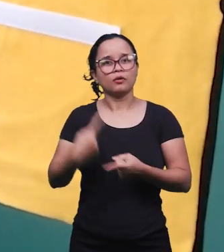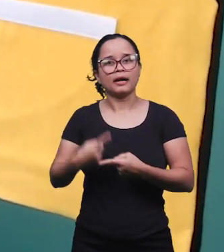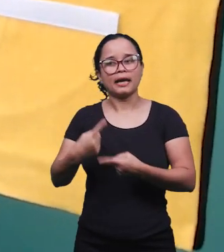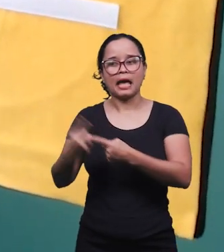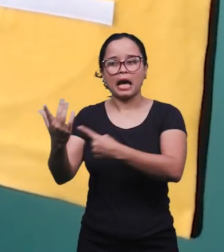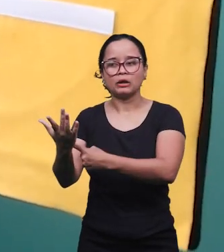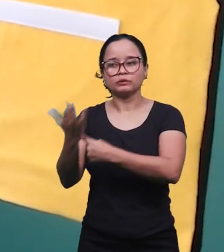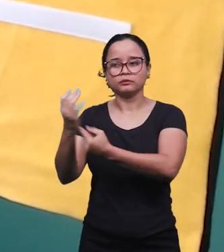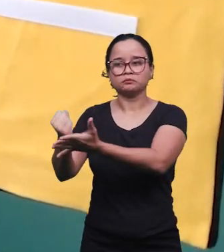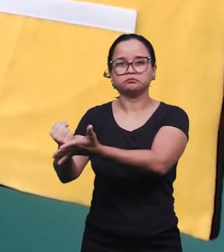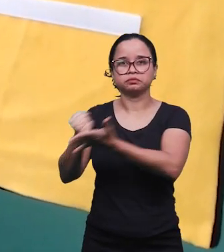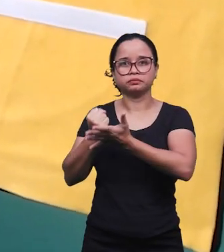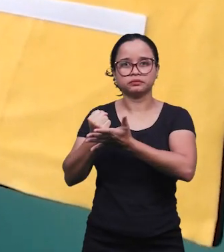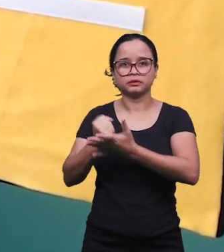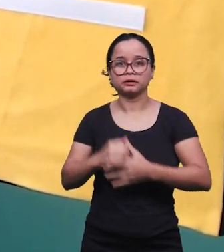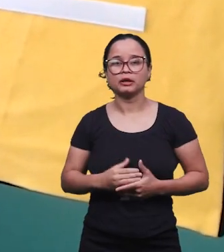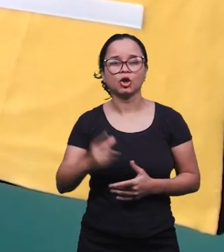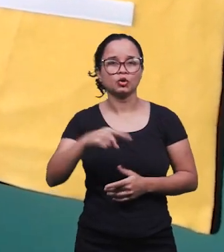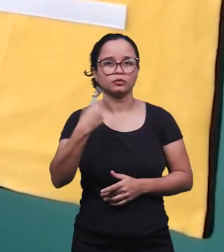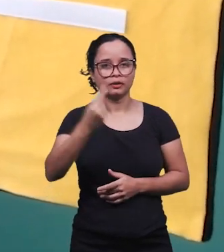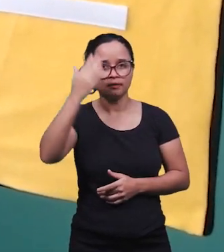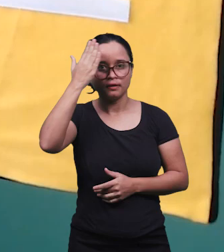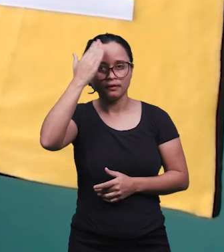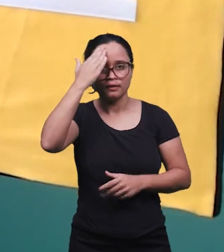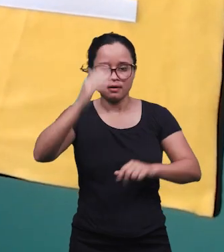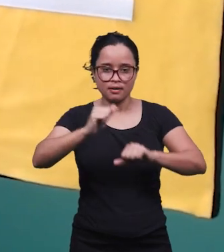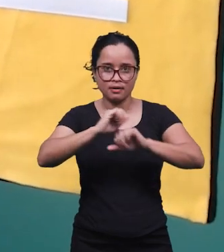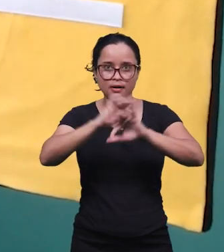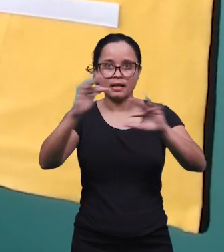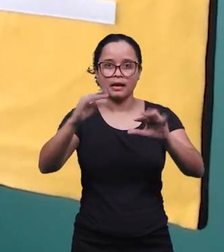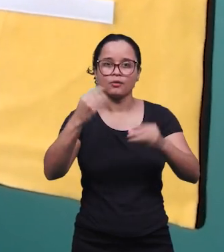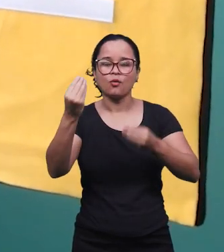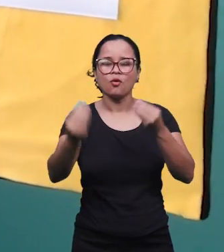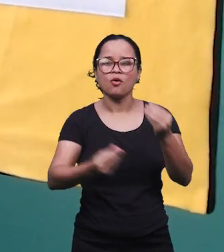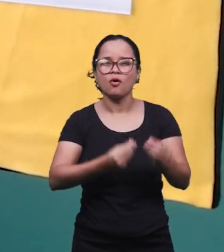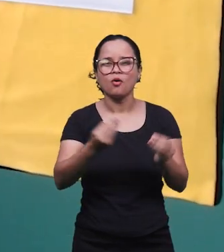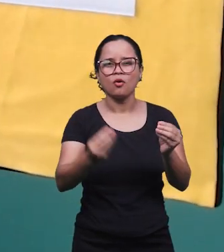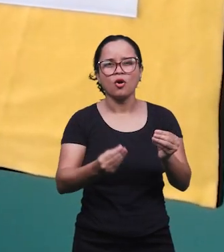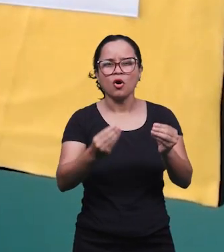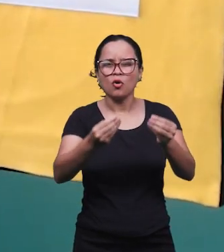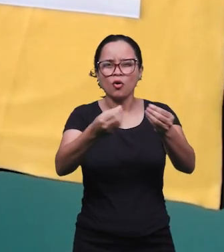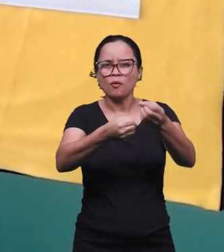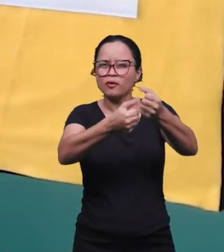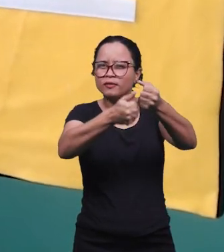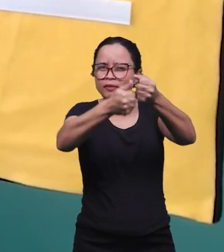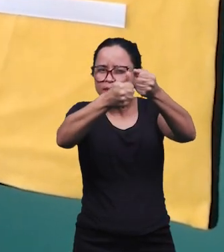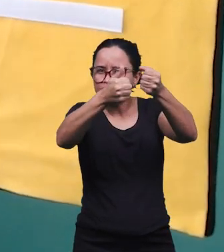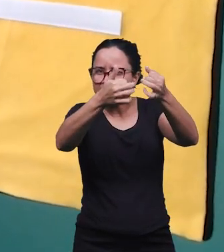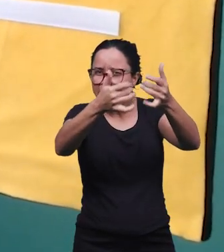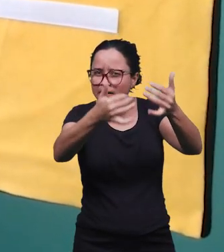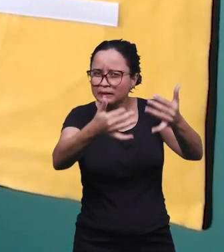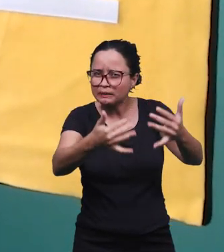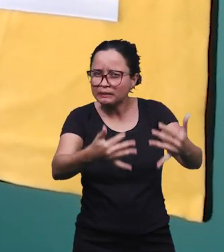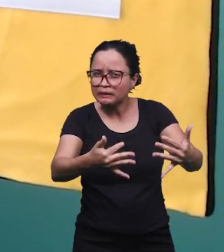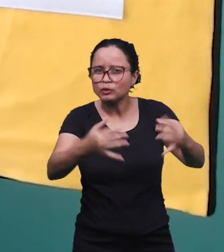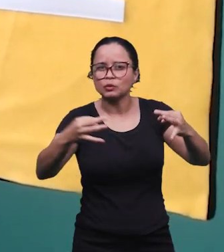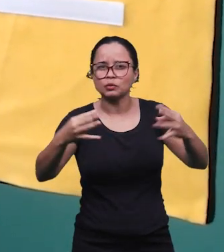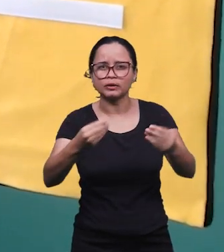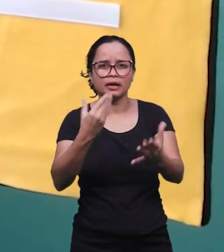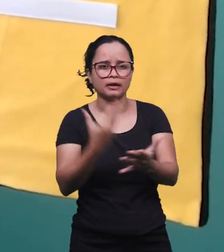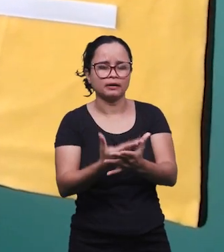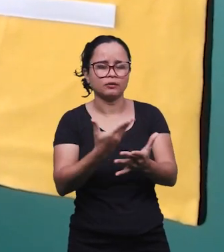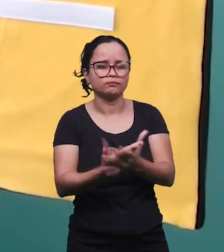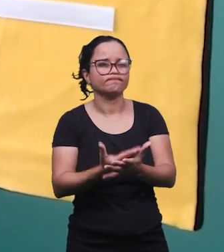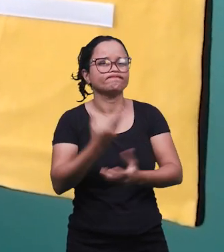ele vai nos ajudar a entender o enredo, a descrição ali